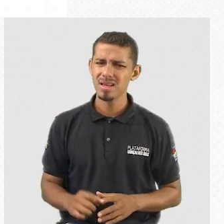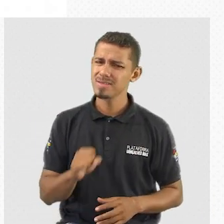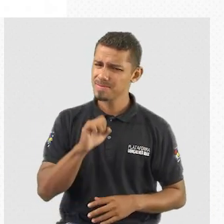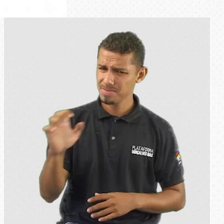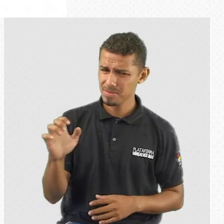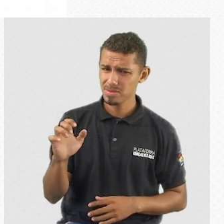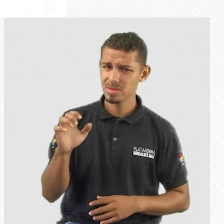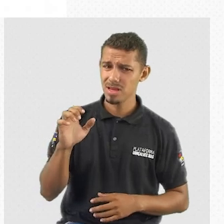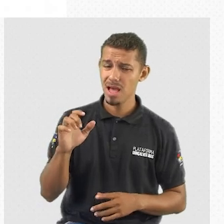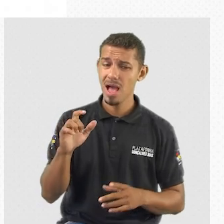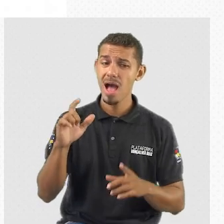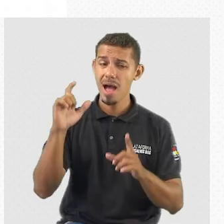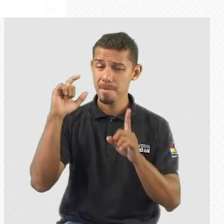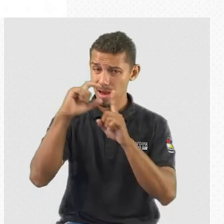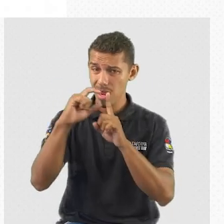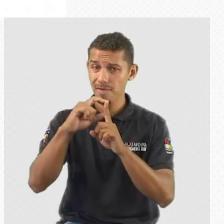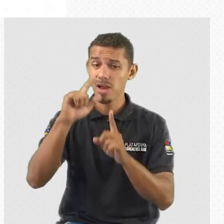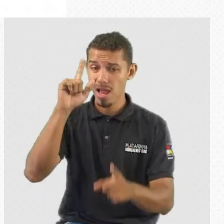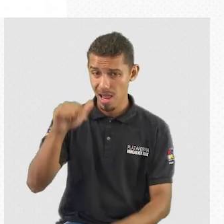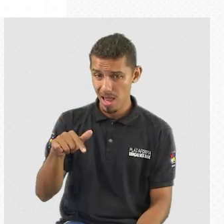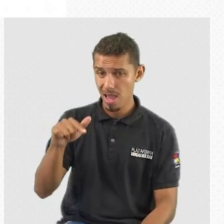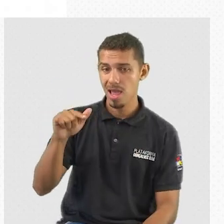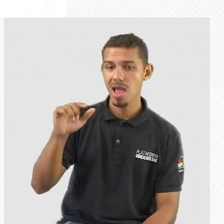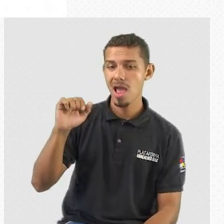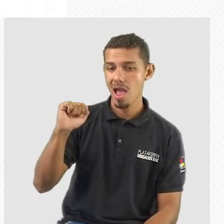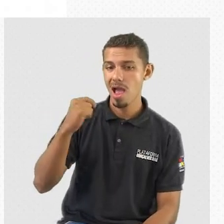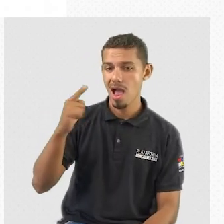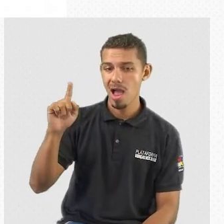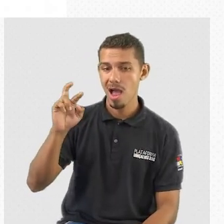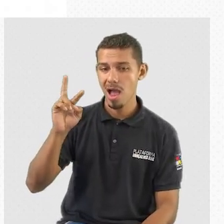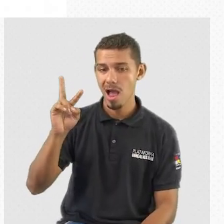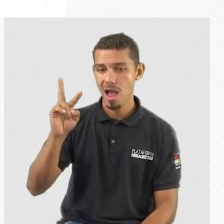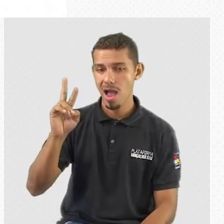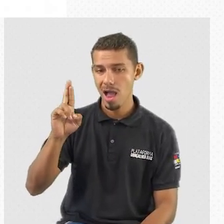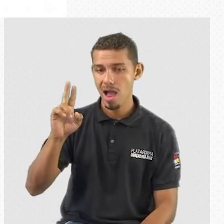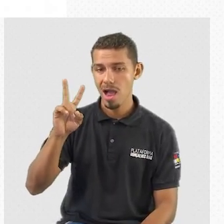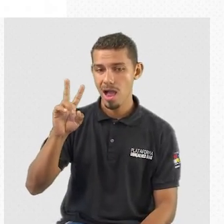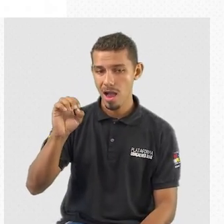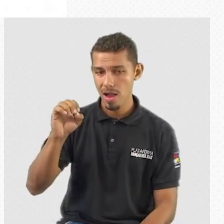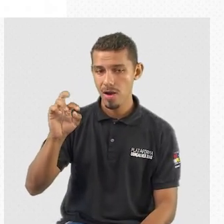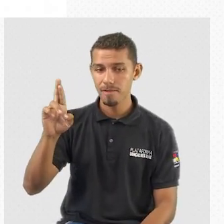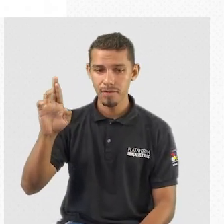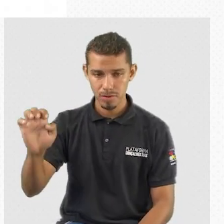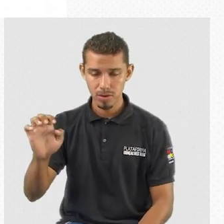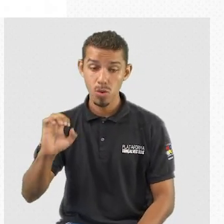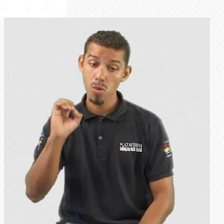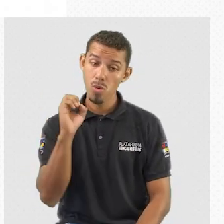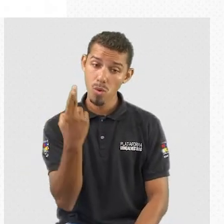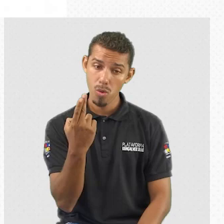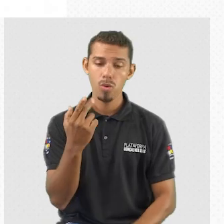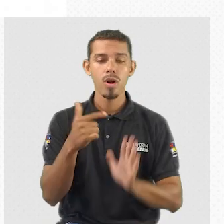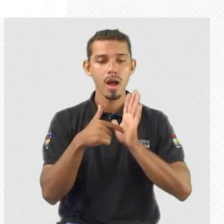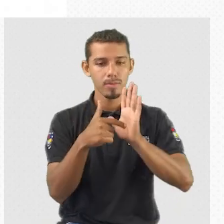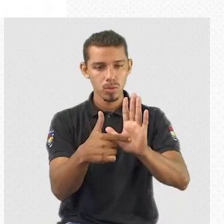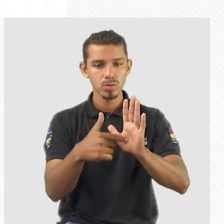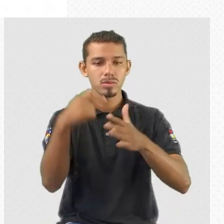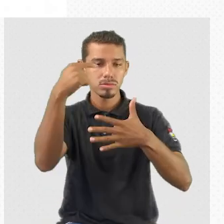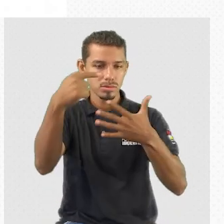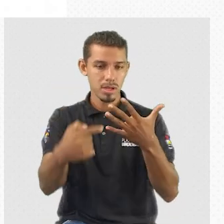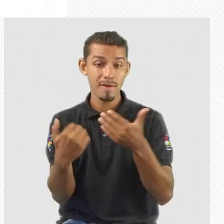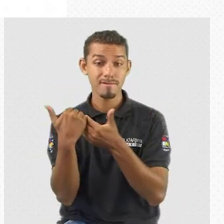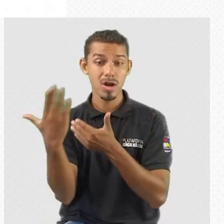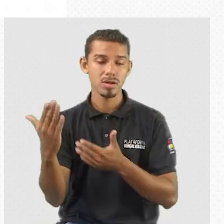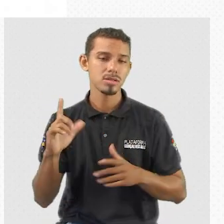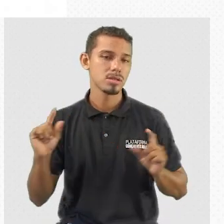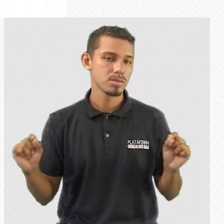palavra é a árvore? Então, ou será que ela apenas aponta para algo que existe